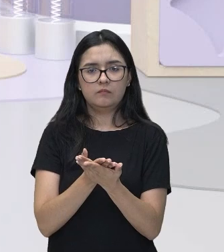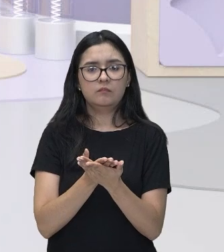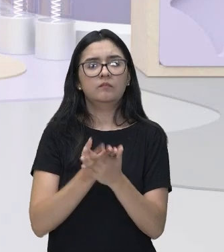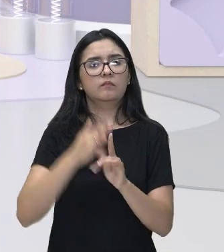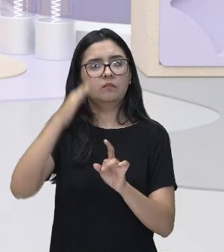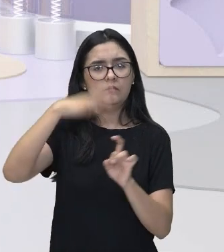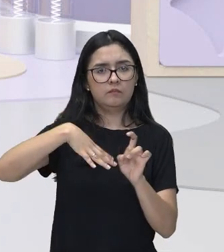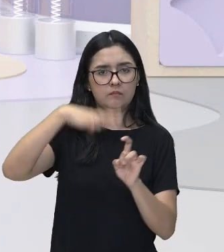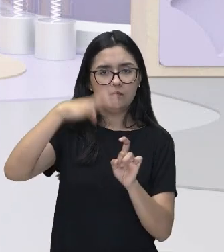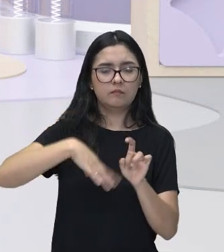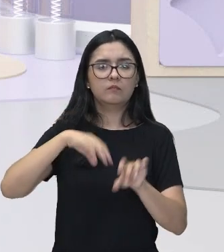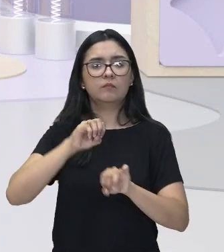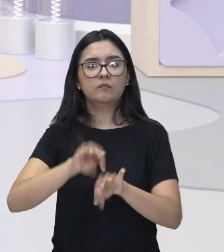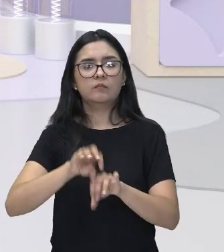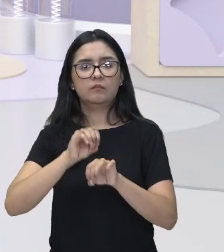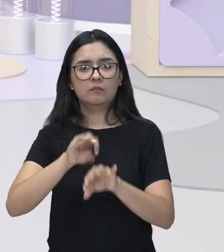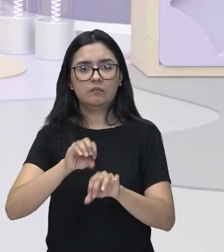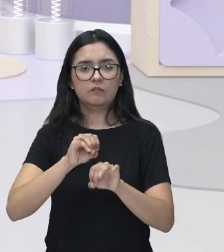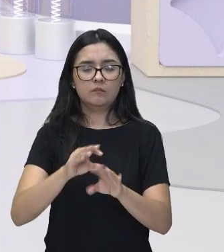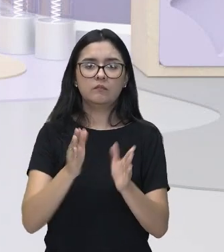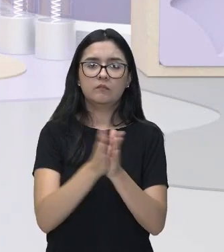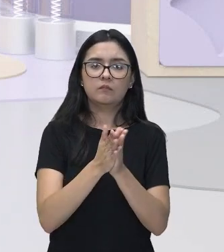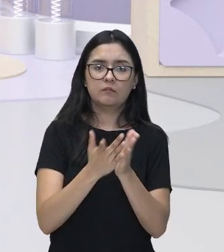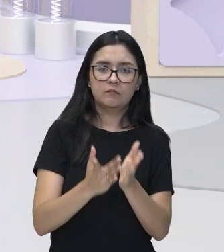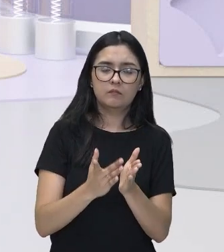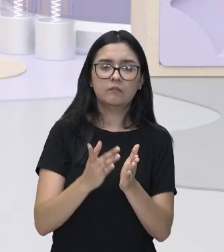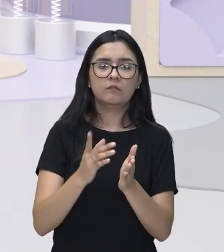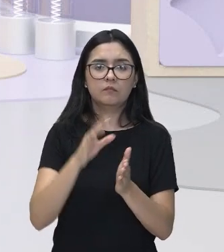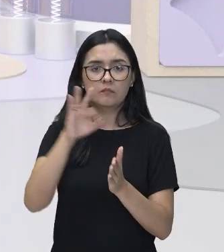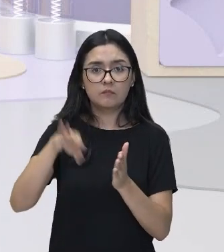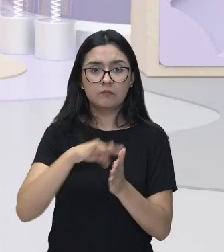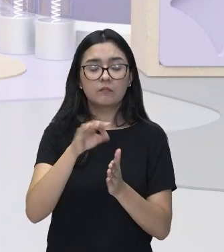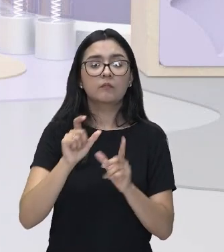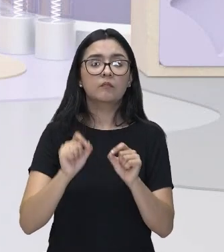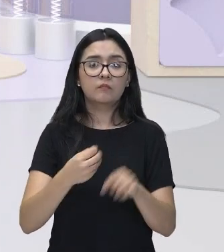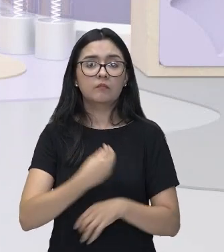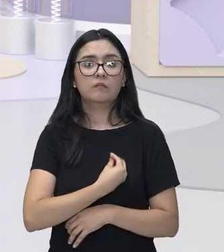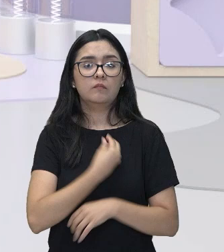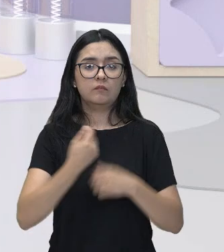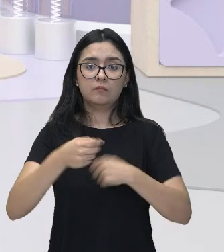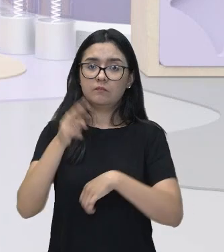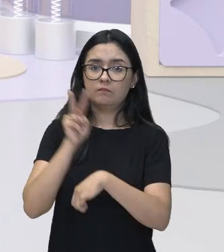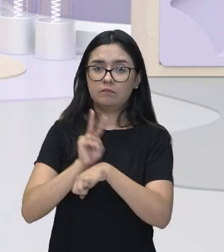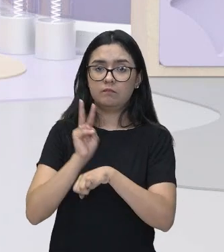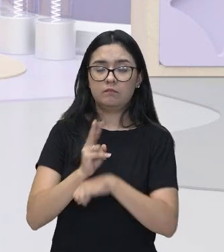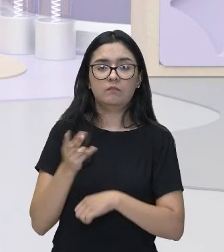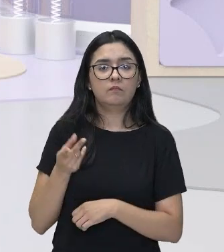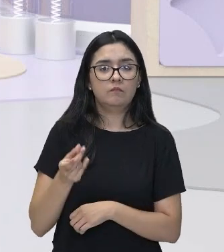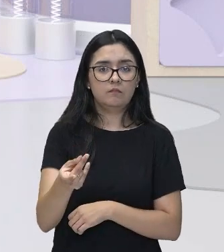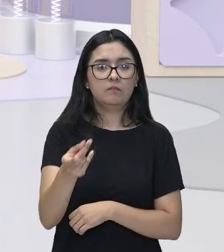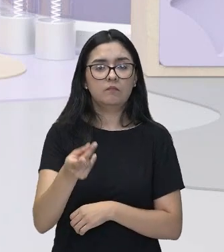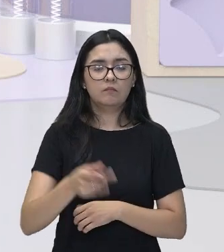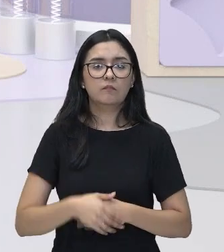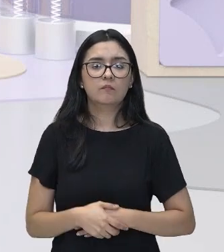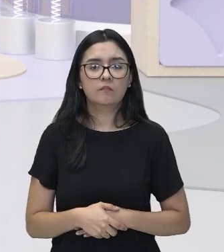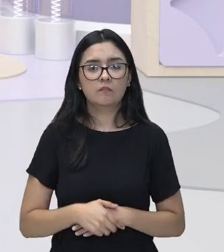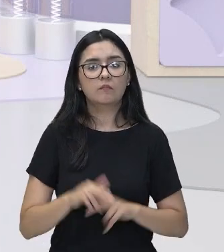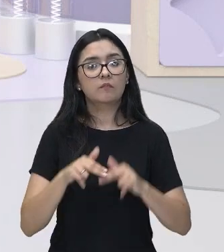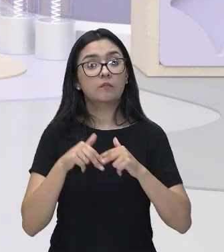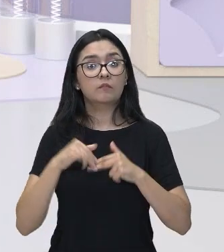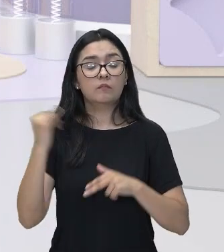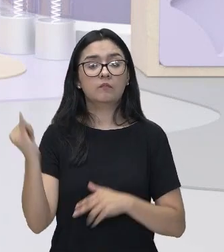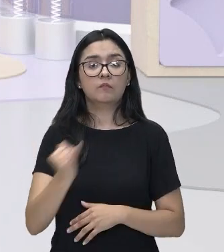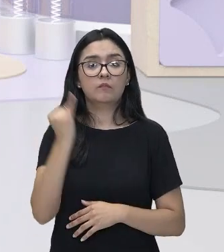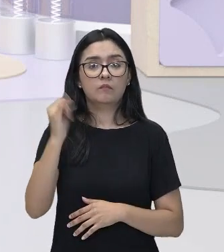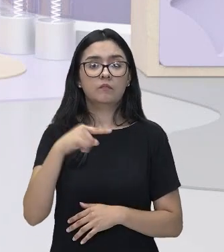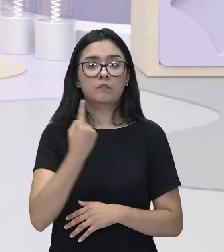mitos, de ensinamentos, nos seus livros sagrados, a vida deve ser preservada e cuidada. Por isso que é muito